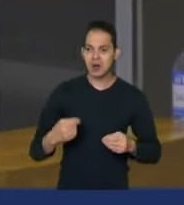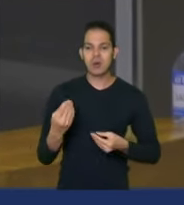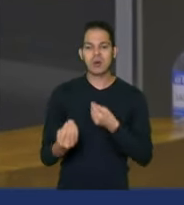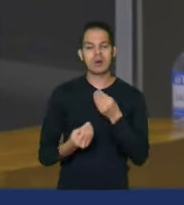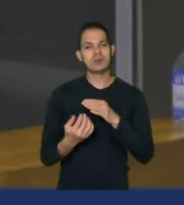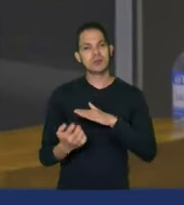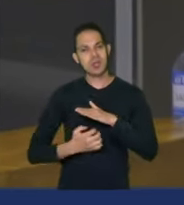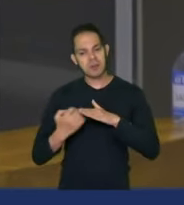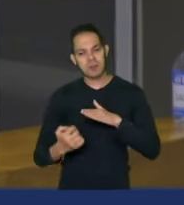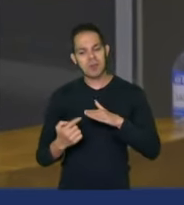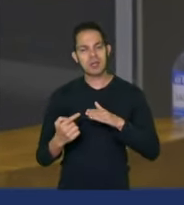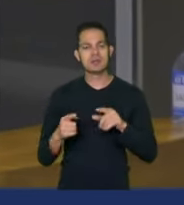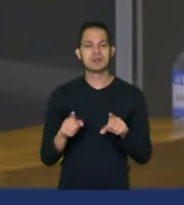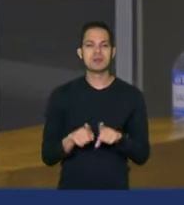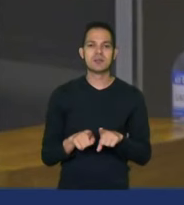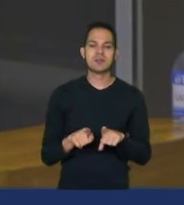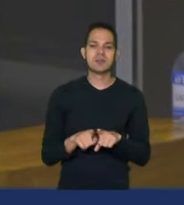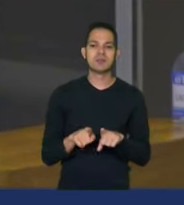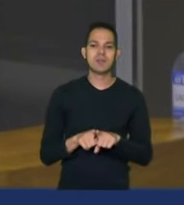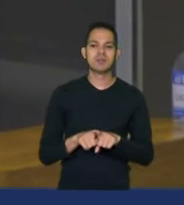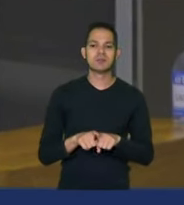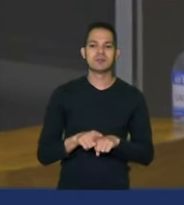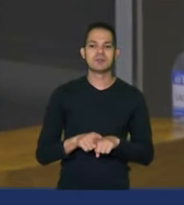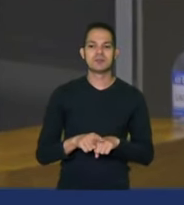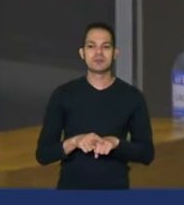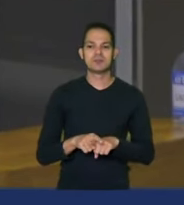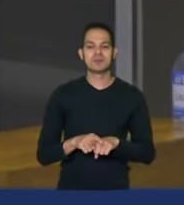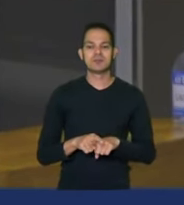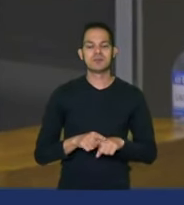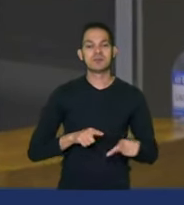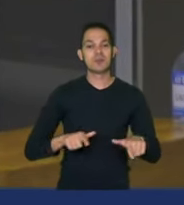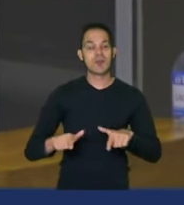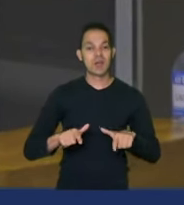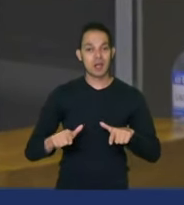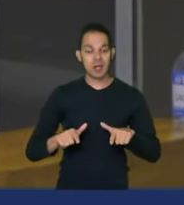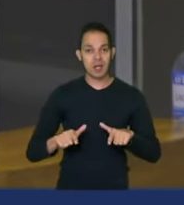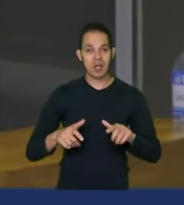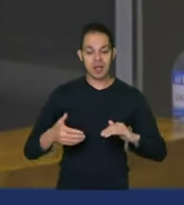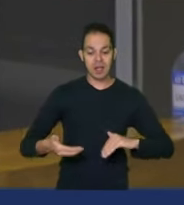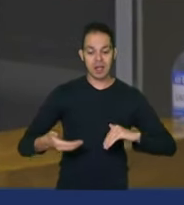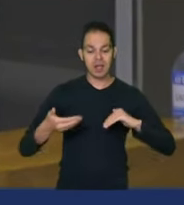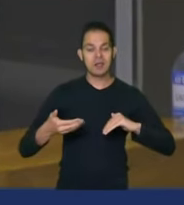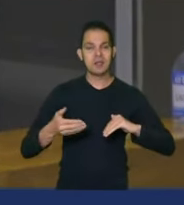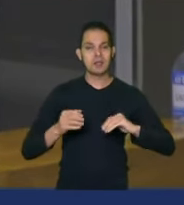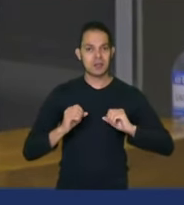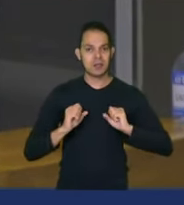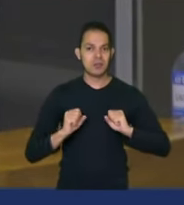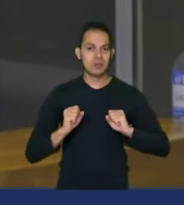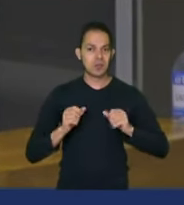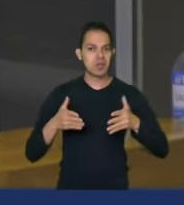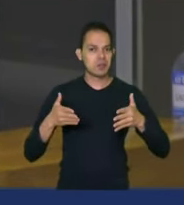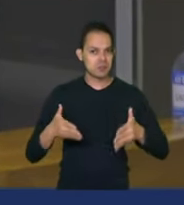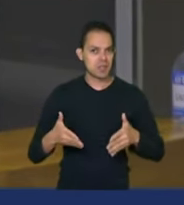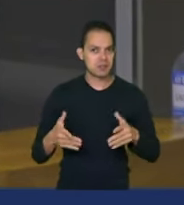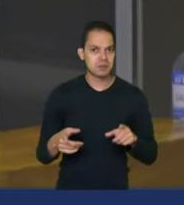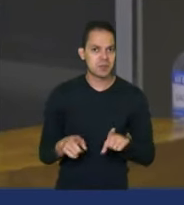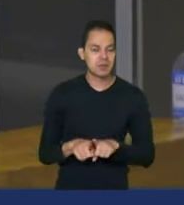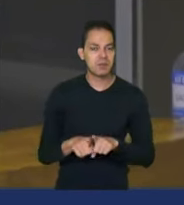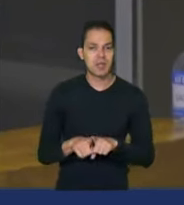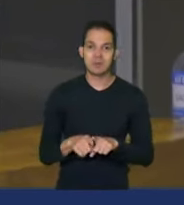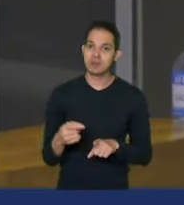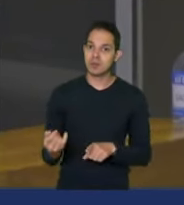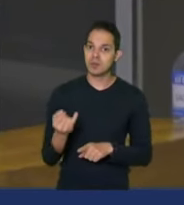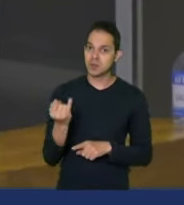também via outra atuação, e aqui esse Congresso Nacional pode ter uma participação importante, que